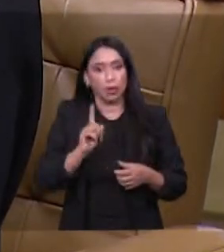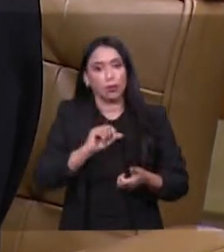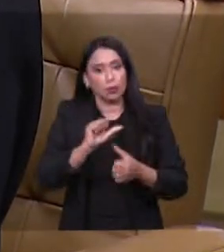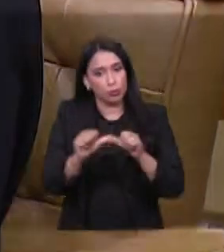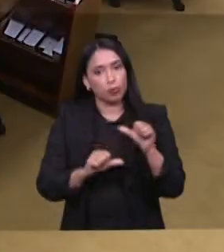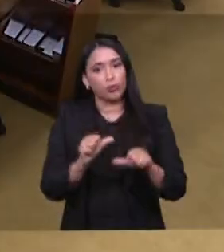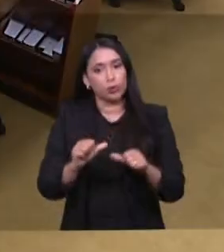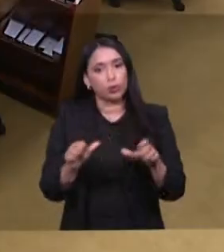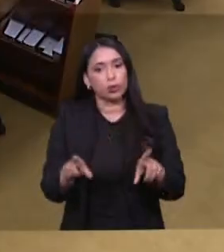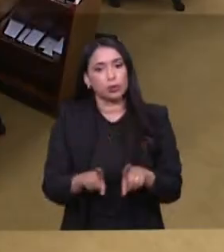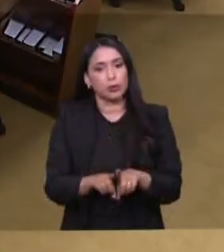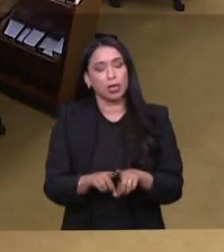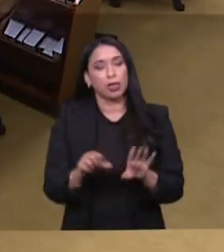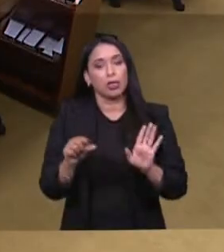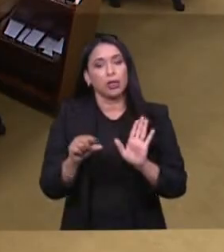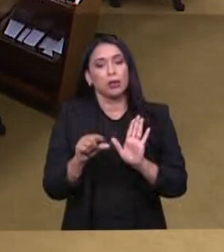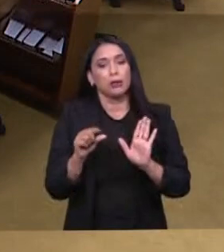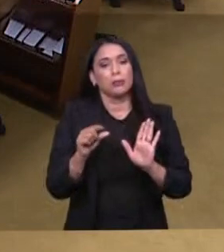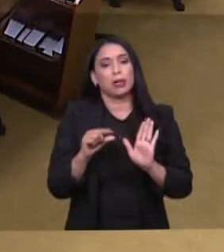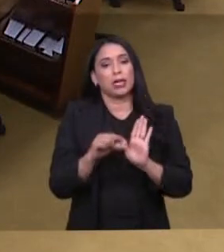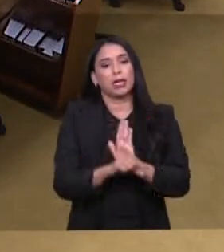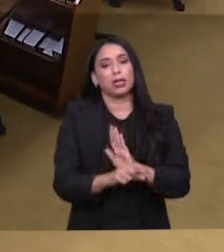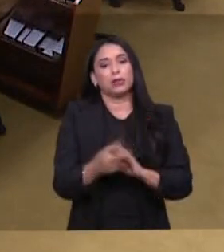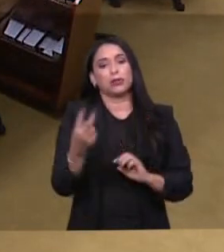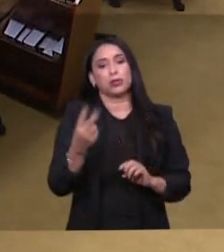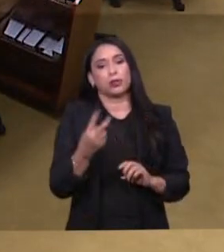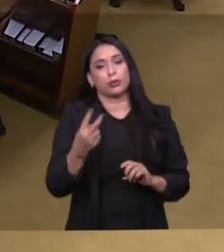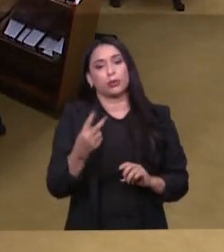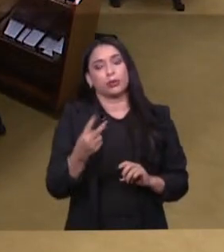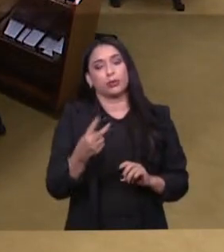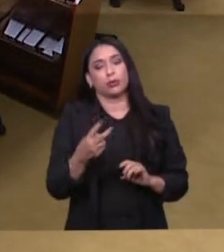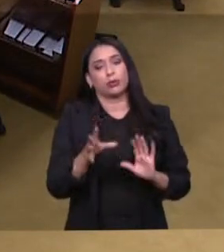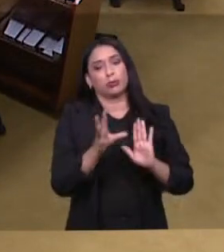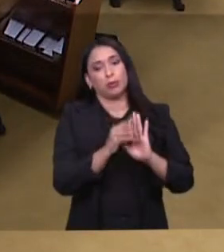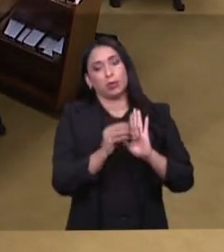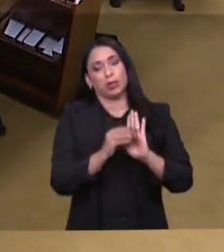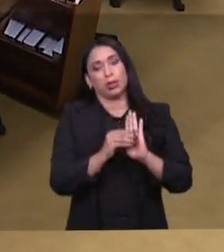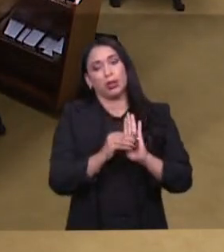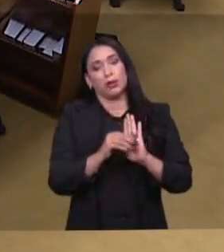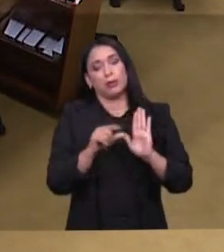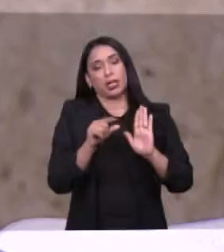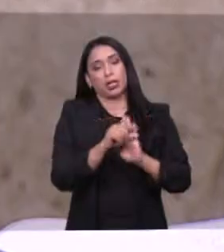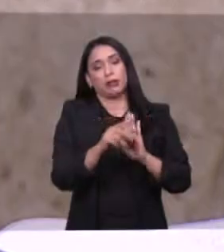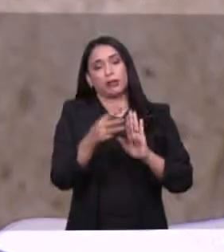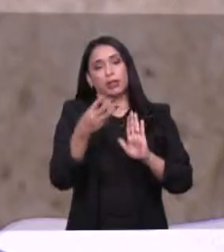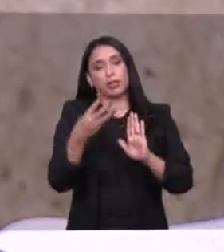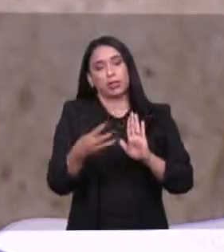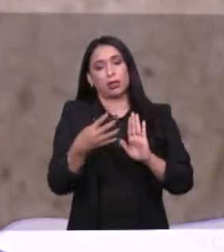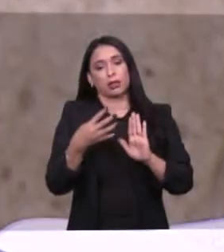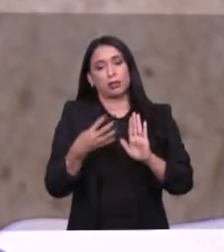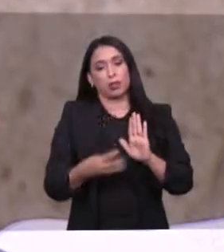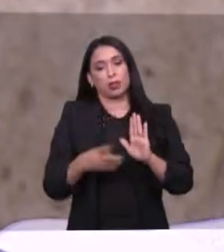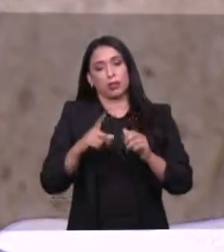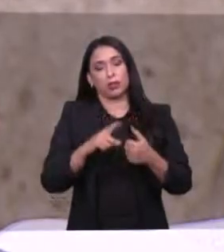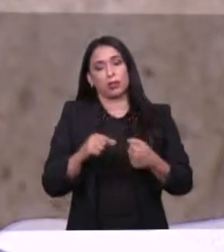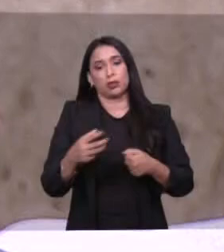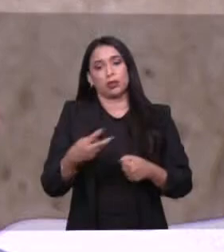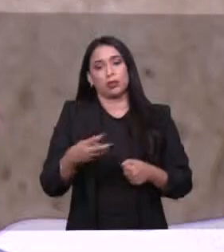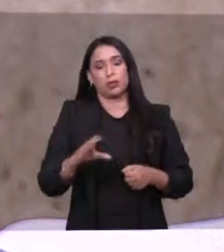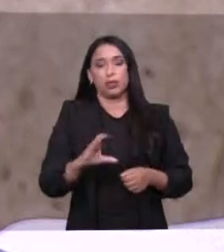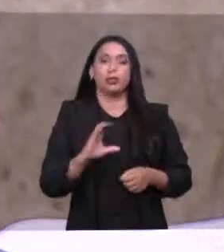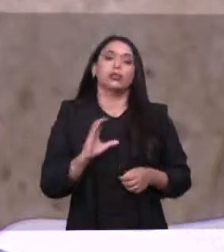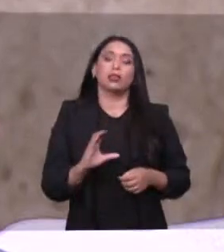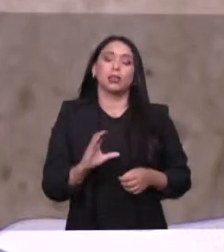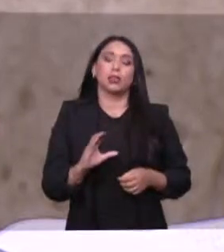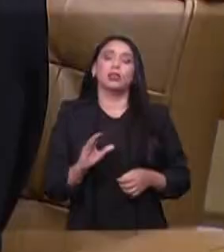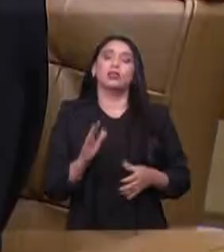Readecou também o parágrafo 2º? Seria a declaração de inconstitucionalidade material dos parágrafos 3º e 4º do artigo 3º-C. Perfeito. Então,